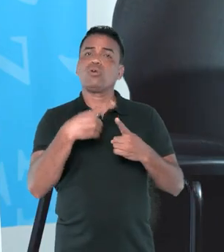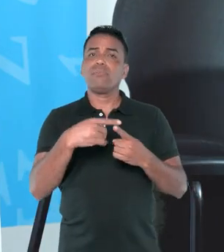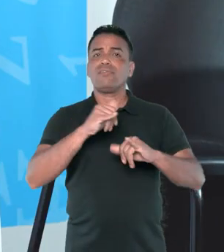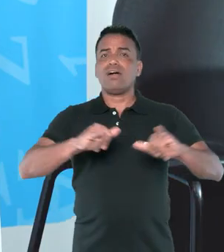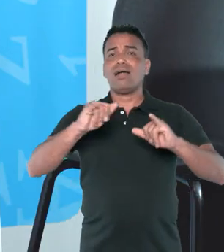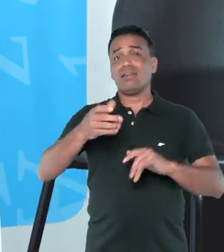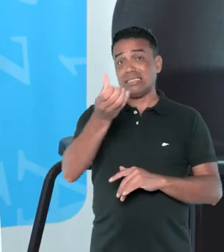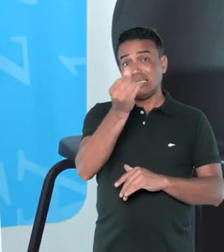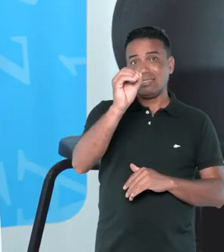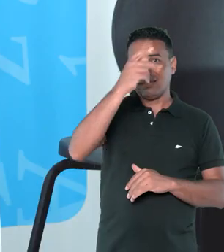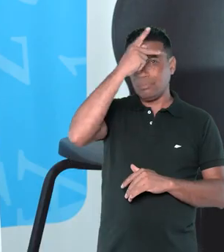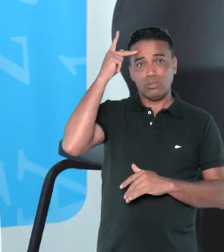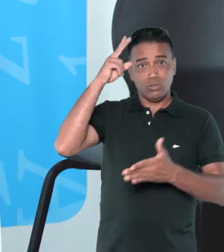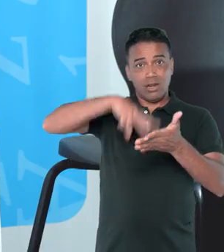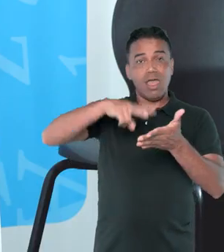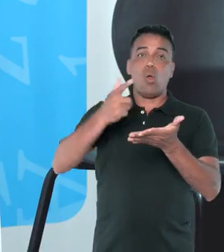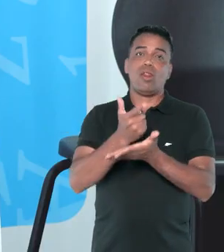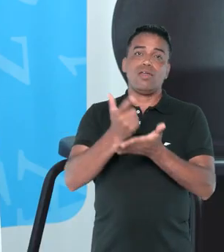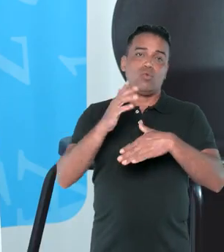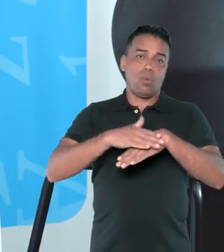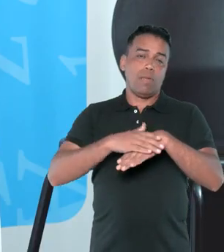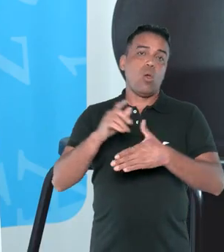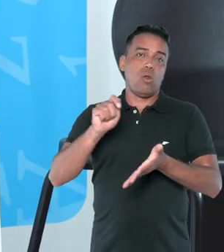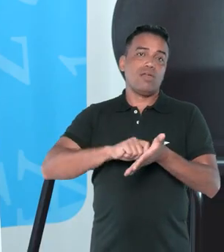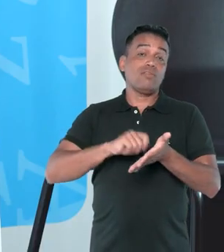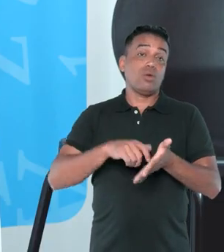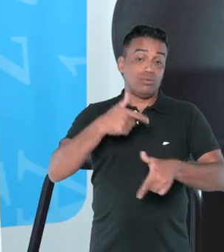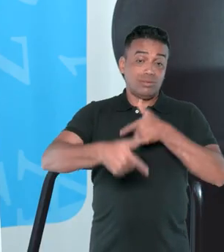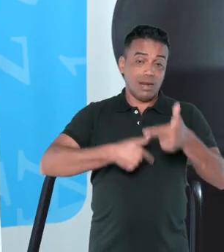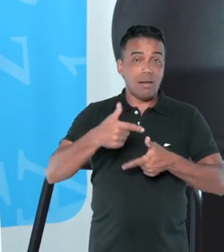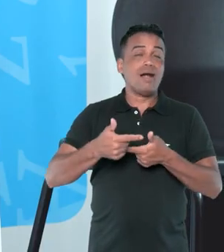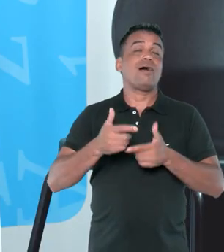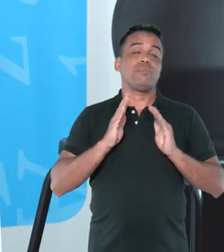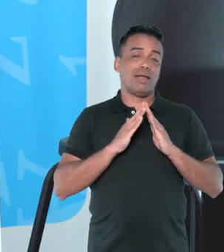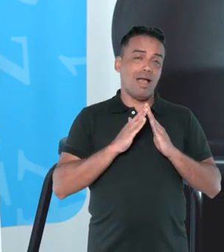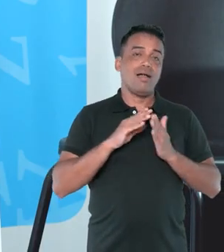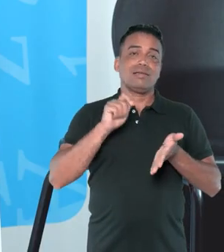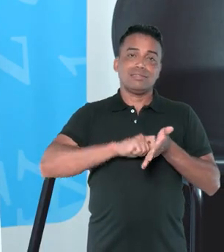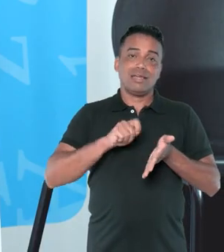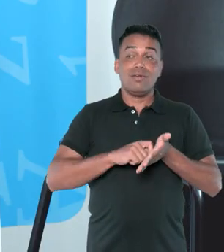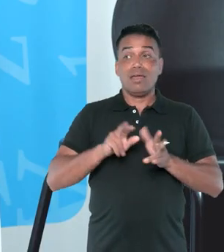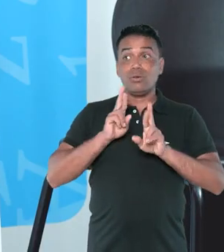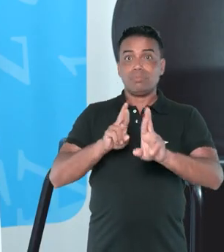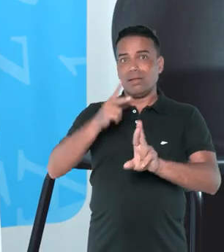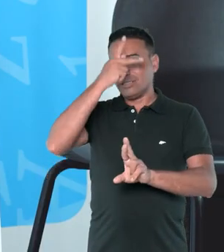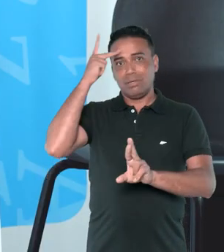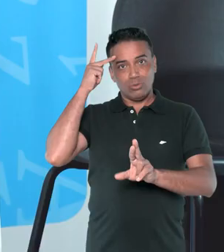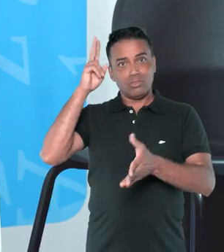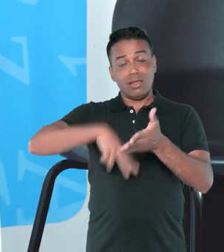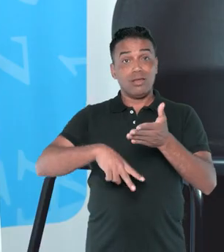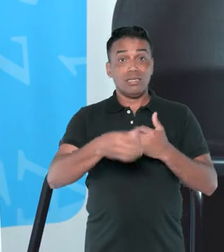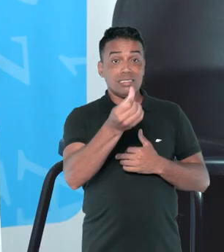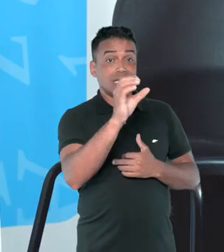porque me disseram que aqui tinha 60 pessoas que tinham lido meu livro. E eu trabalho escrevendo um livro lá na minha casa, e eu espero que as pessoas leiam. Então me disseram